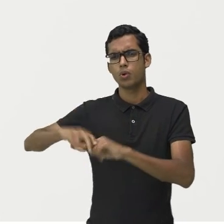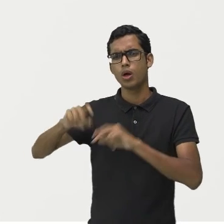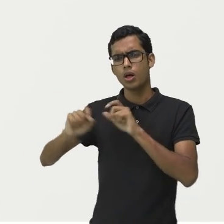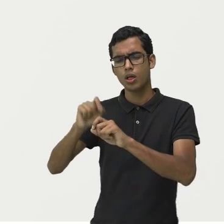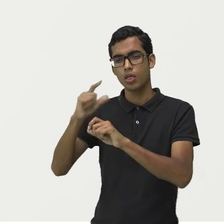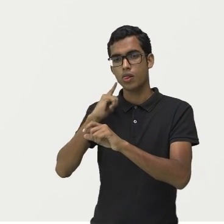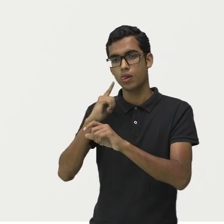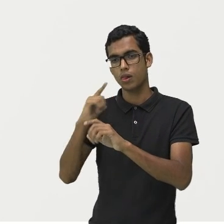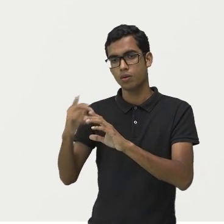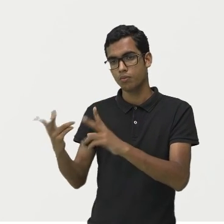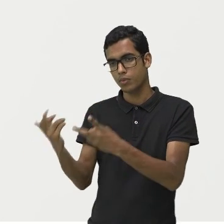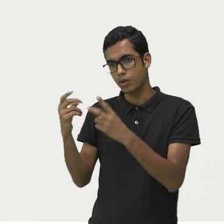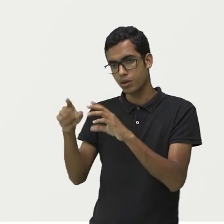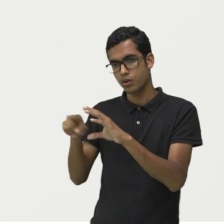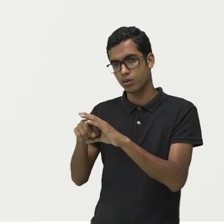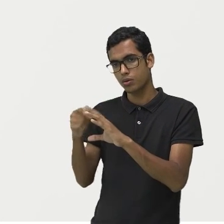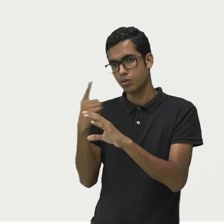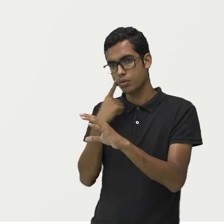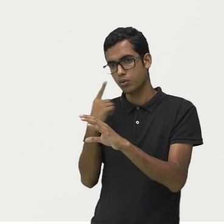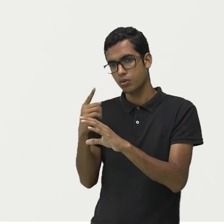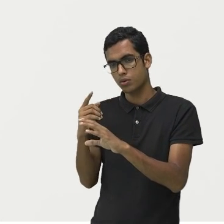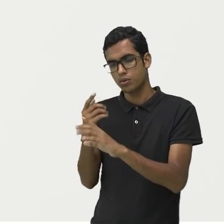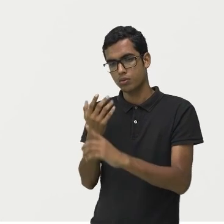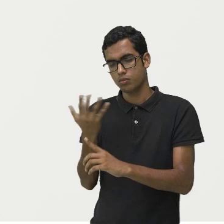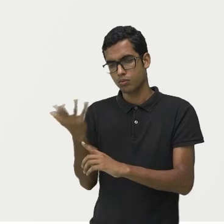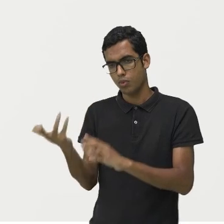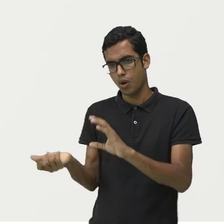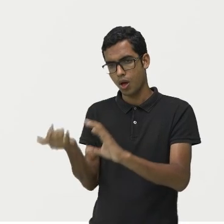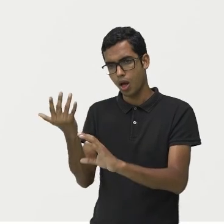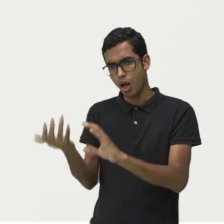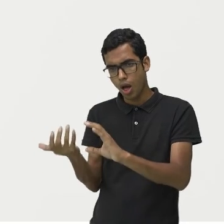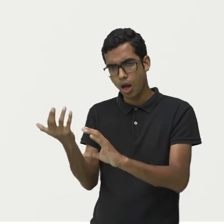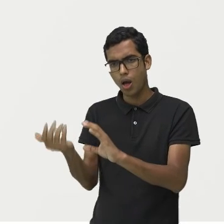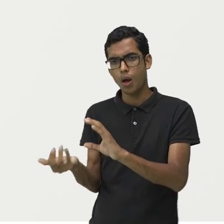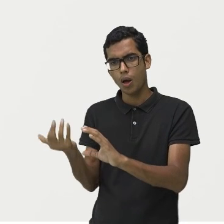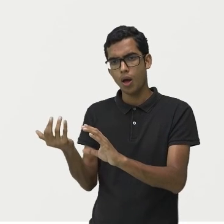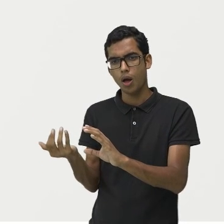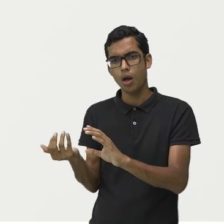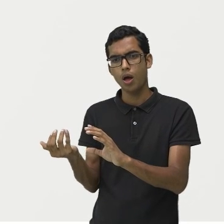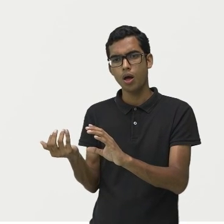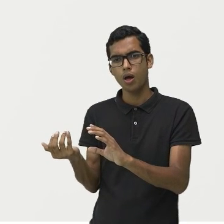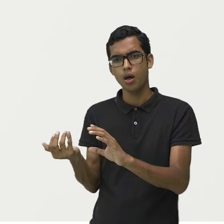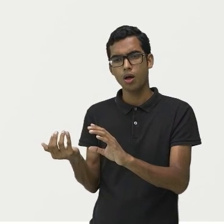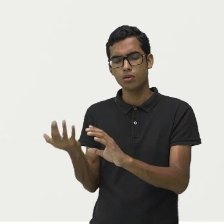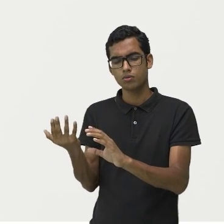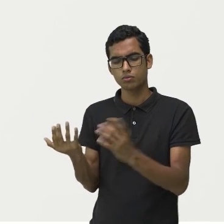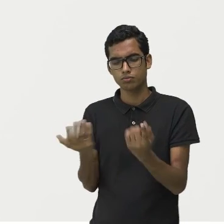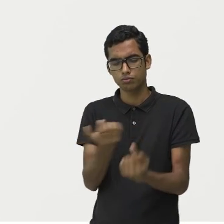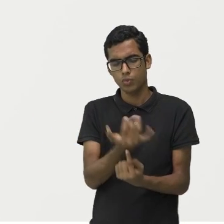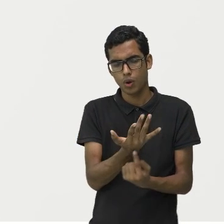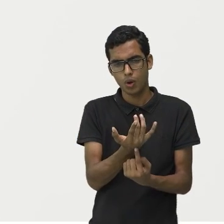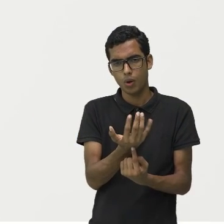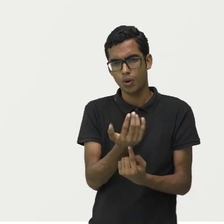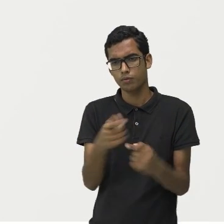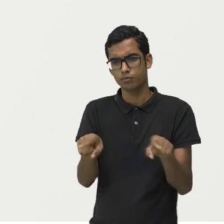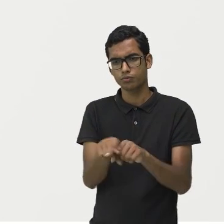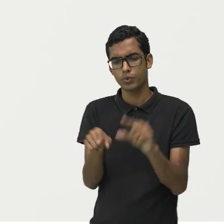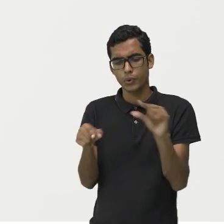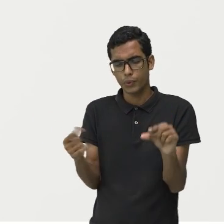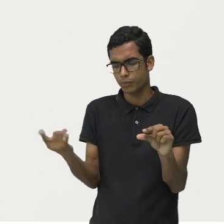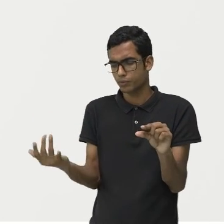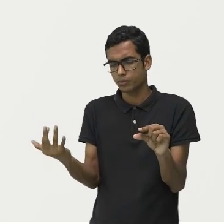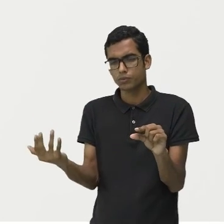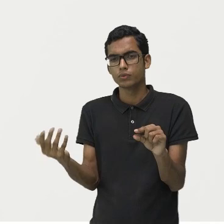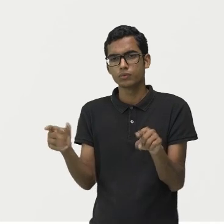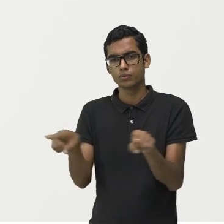cabeça para cima. Veja que o objeto, a chama, está para cima e aqui na imagem a chama está para cima também. Então a gente diz que